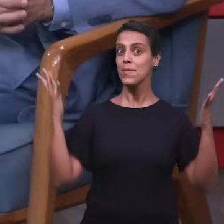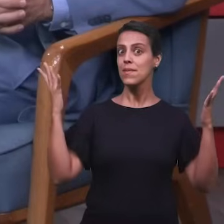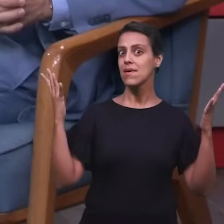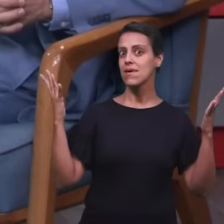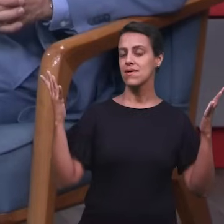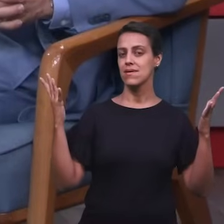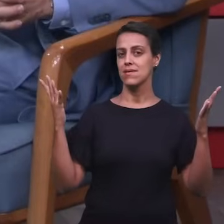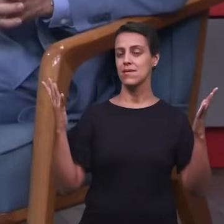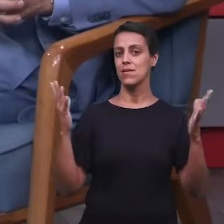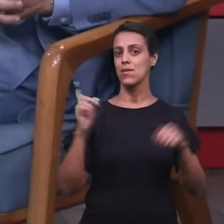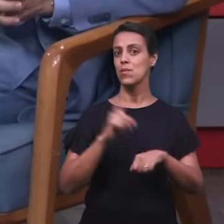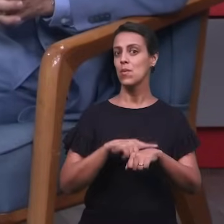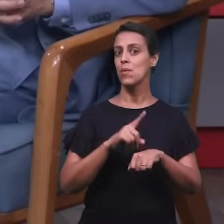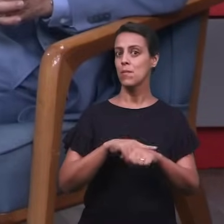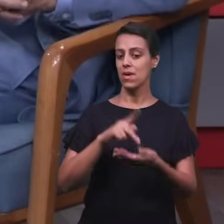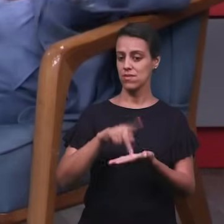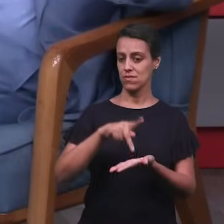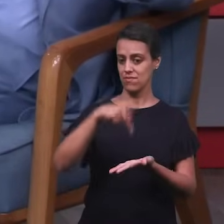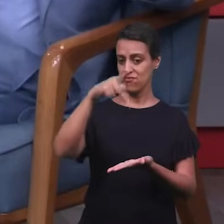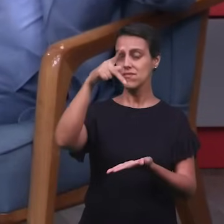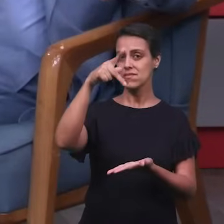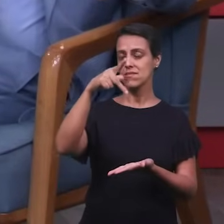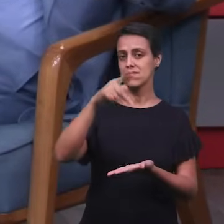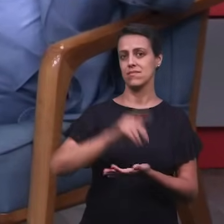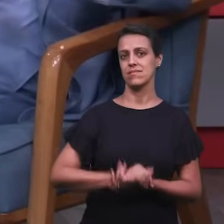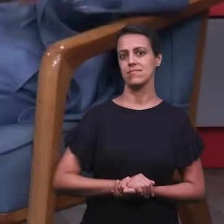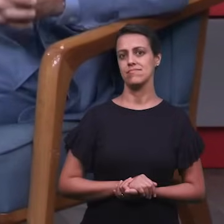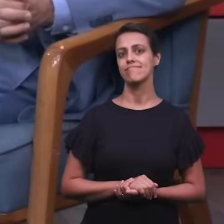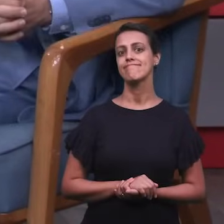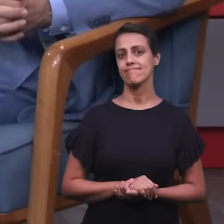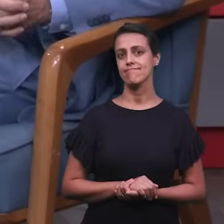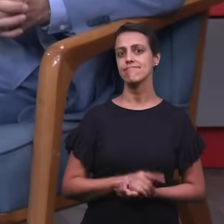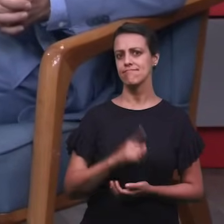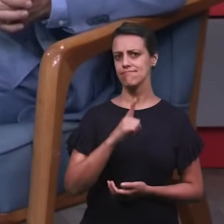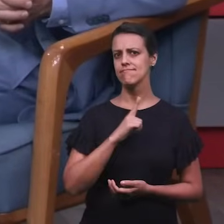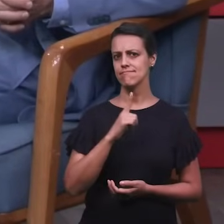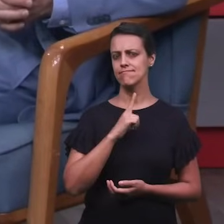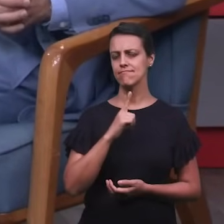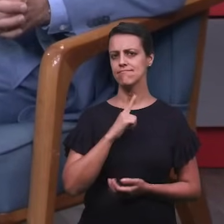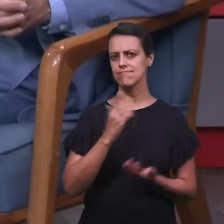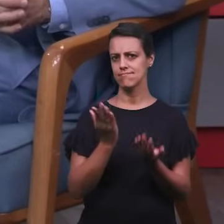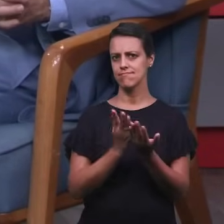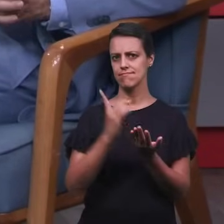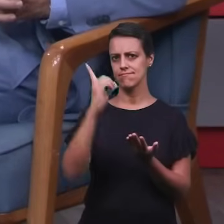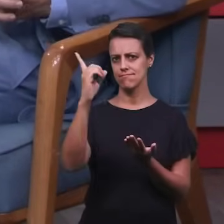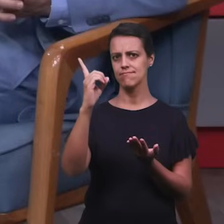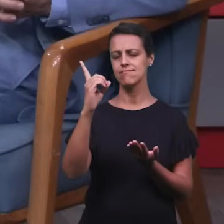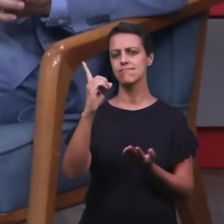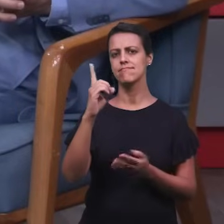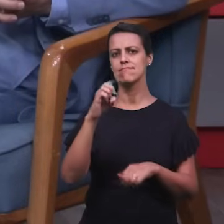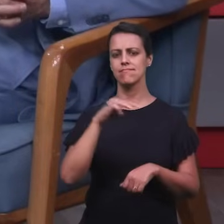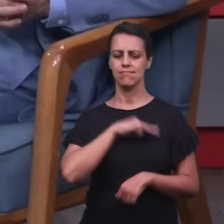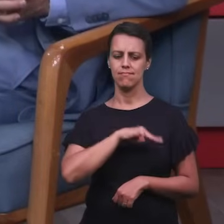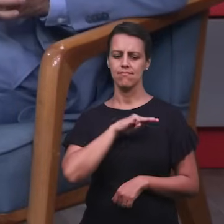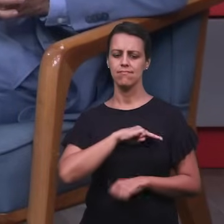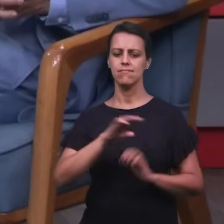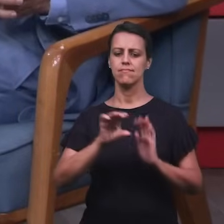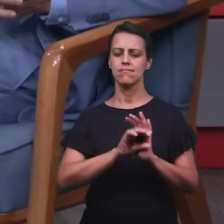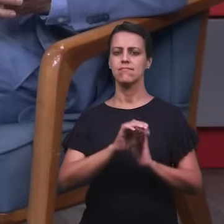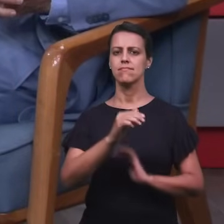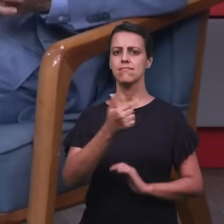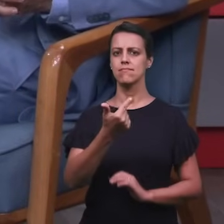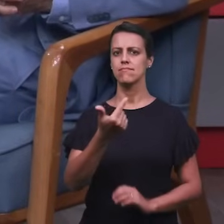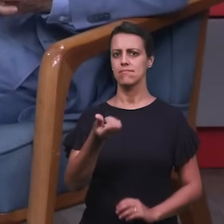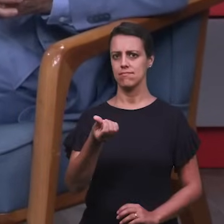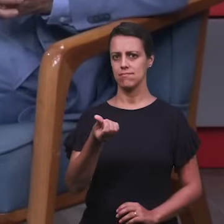seus 12 apóstolos a Páscoa. Isso é o que está na palavra, no capítulo 26 do Evangelho de